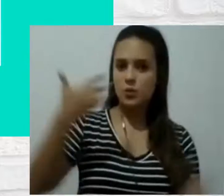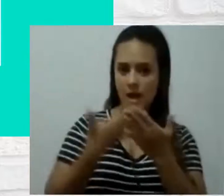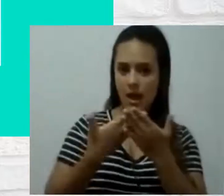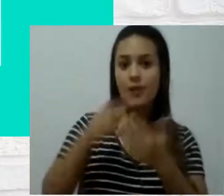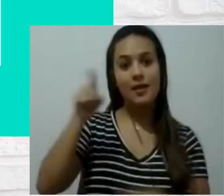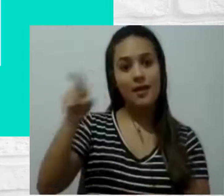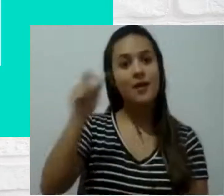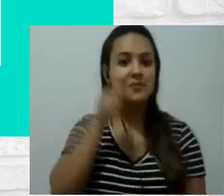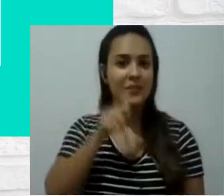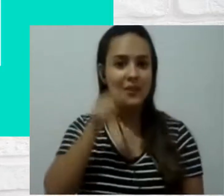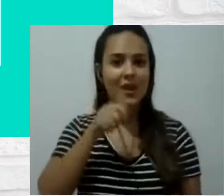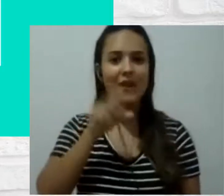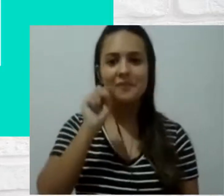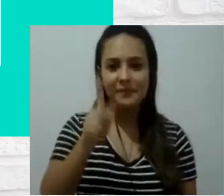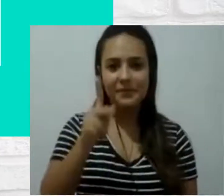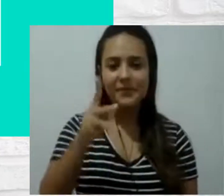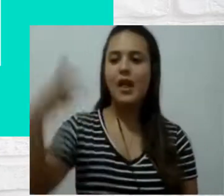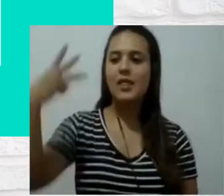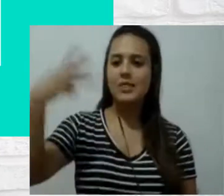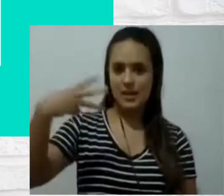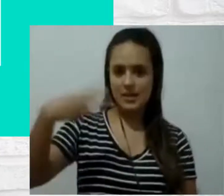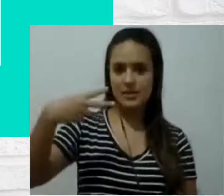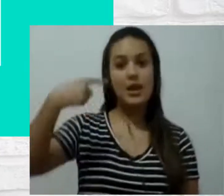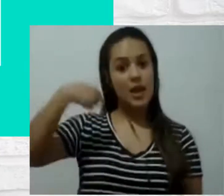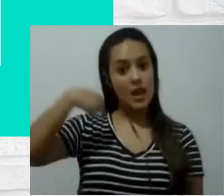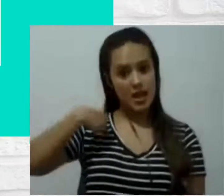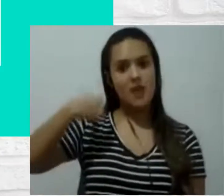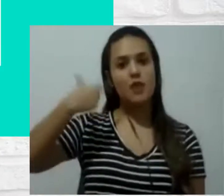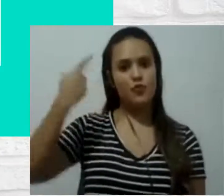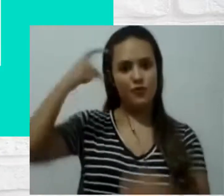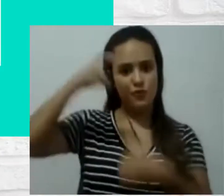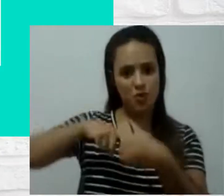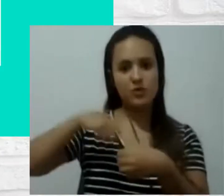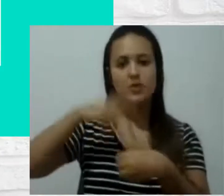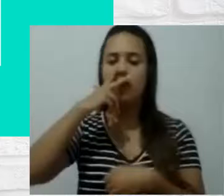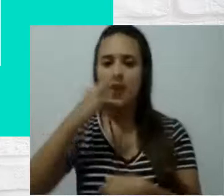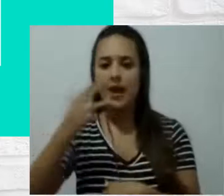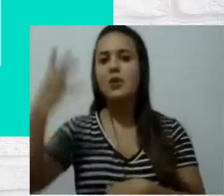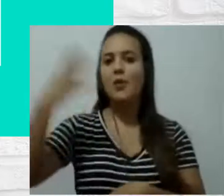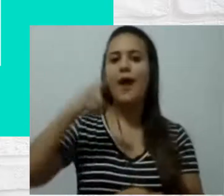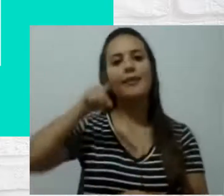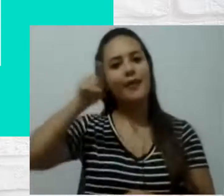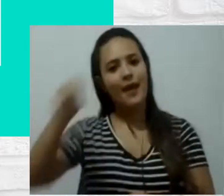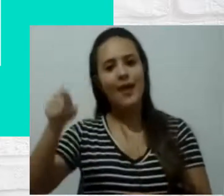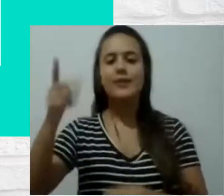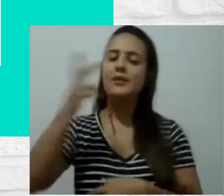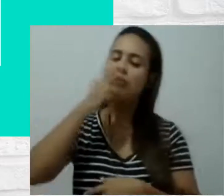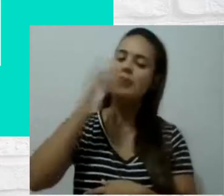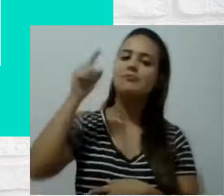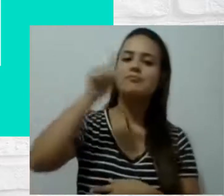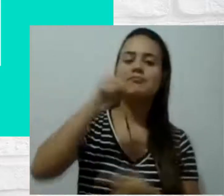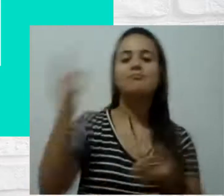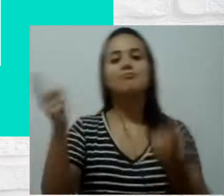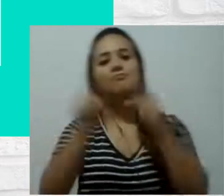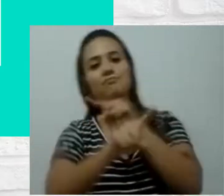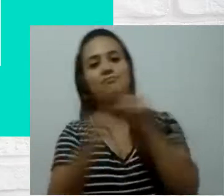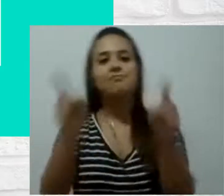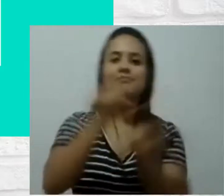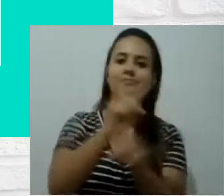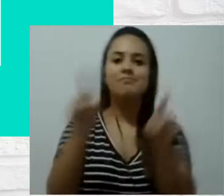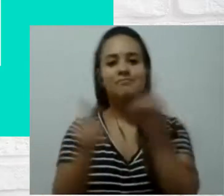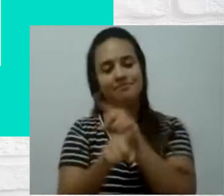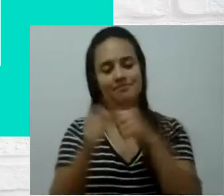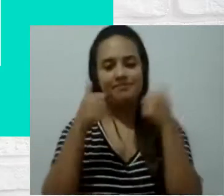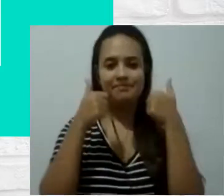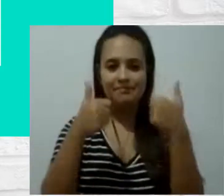eu, mas é a primeira aula inaugural. Já na segunda aula vai ser a professora Lorena. E na terceira aula sou eu que volto, ou seja,